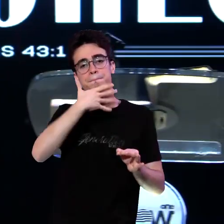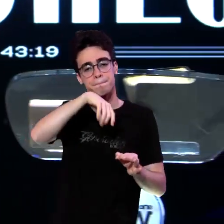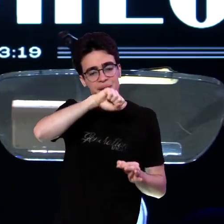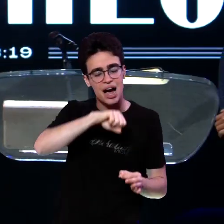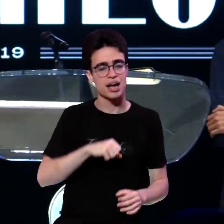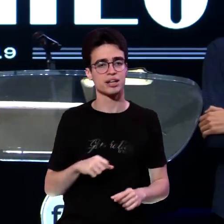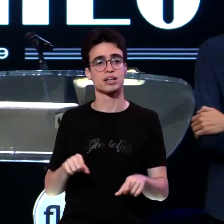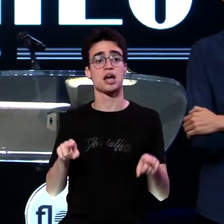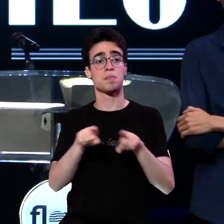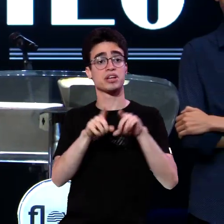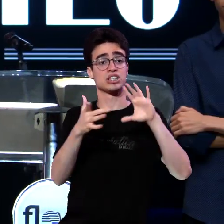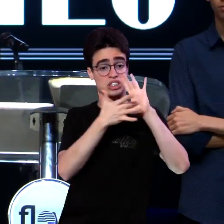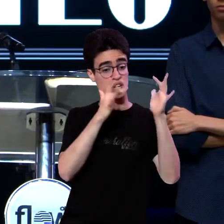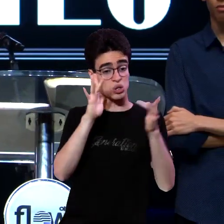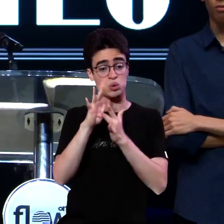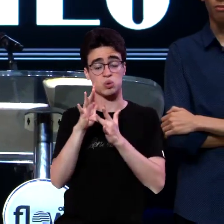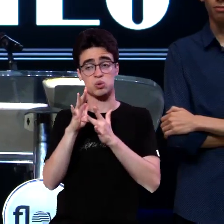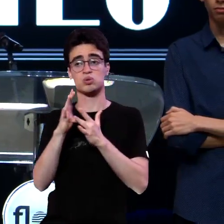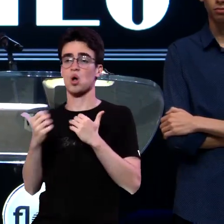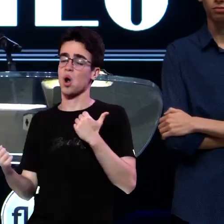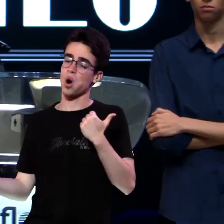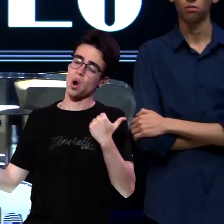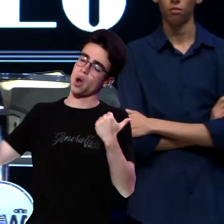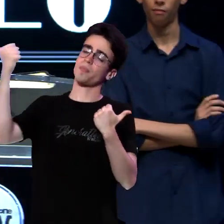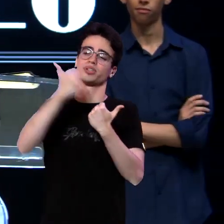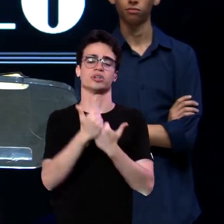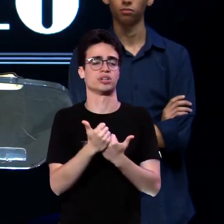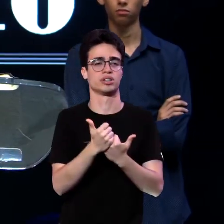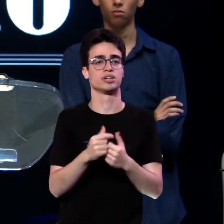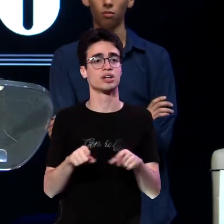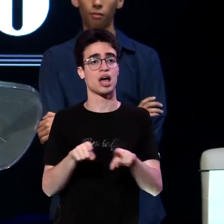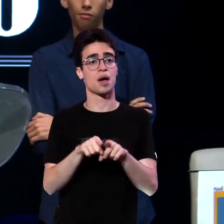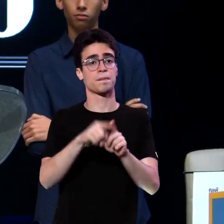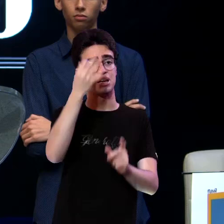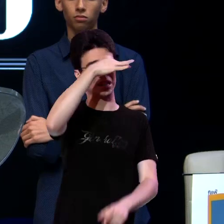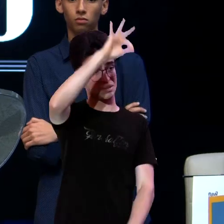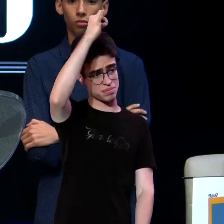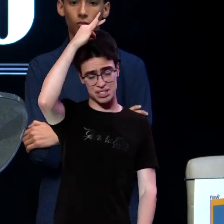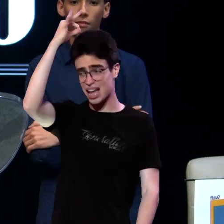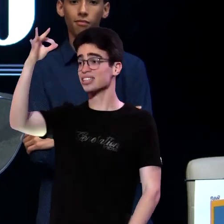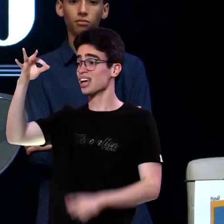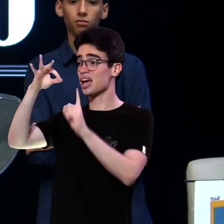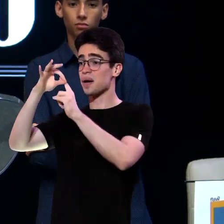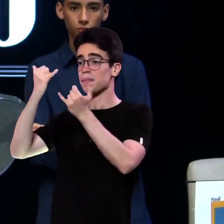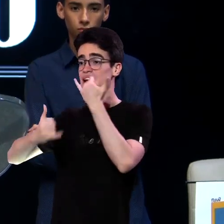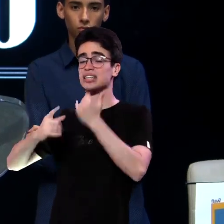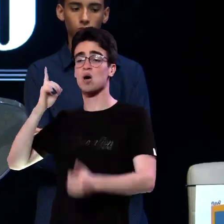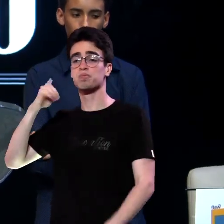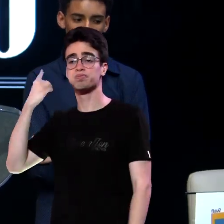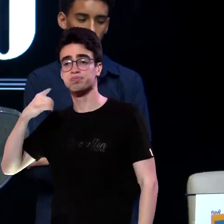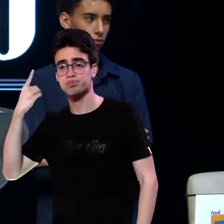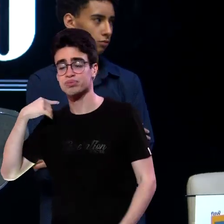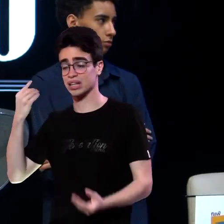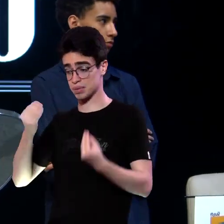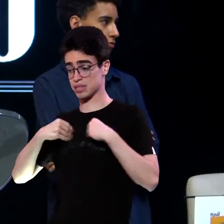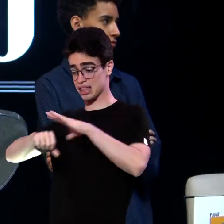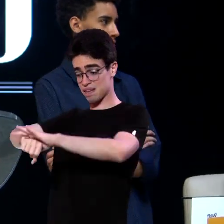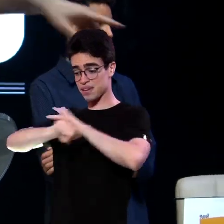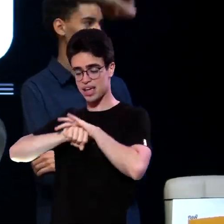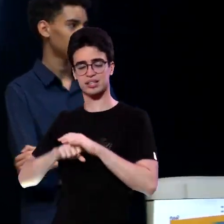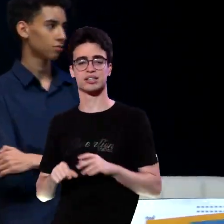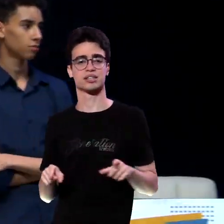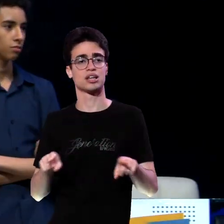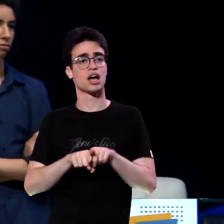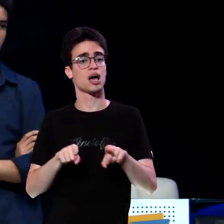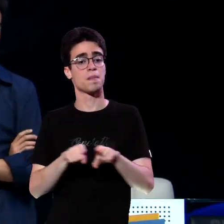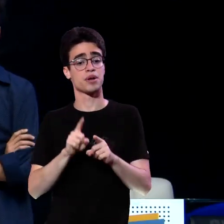Que Jesus foi réu no nosso lugar. Que o Espírito Santo é nosso advogado e nos defende. E que quando nós ressuscitarmos com